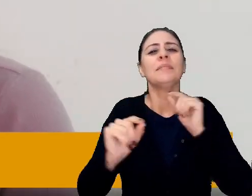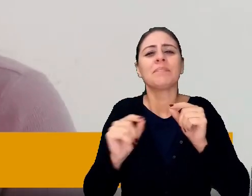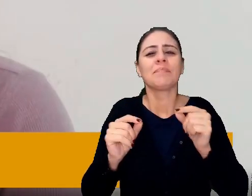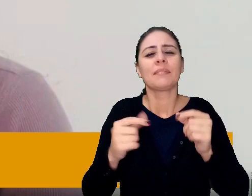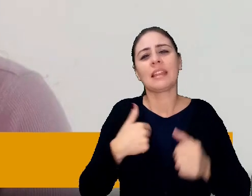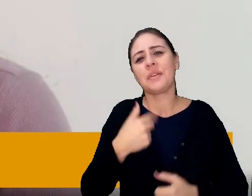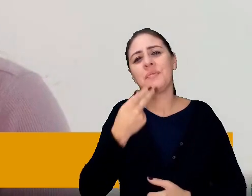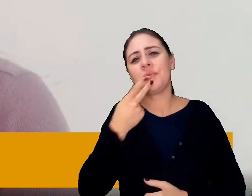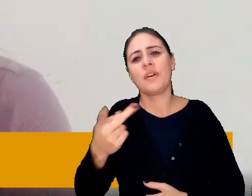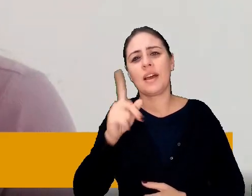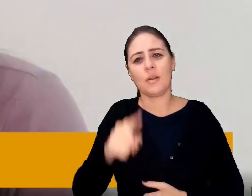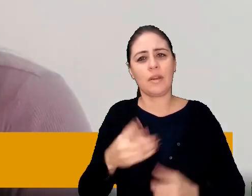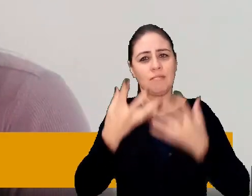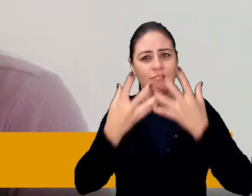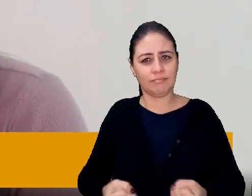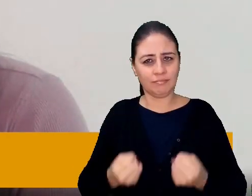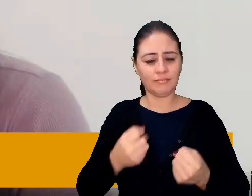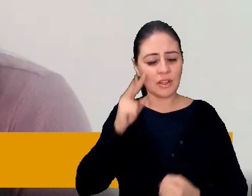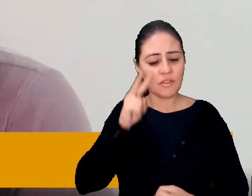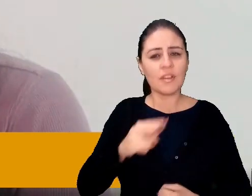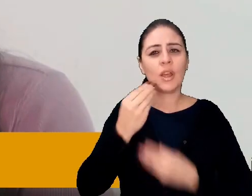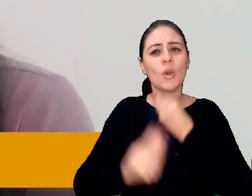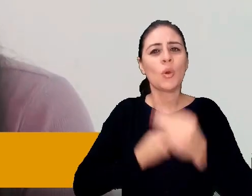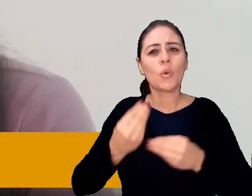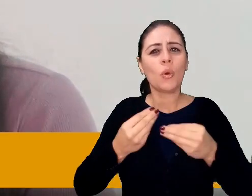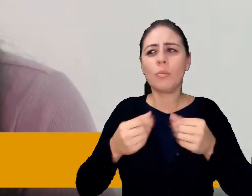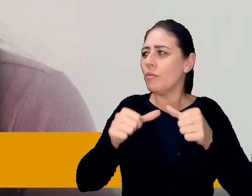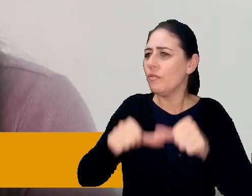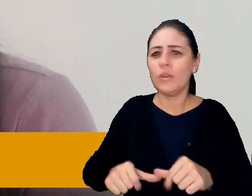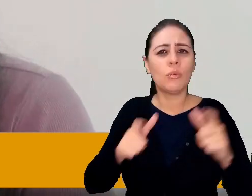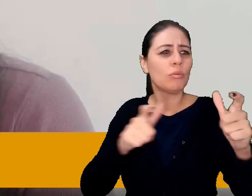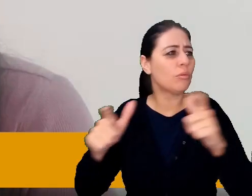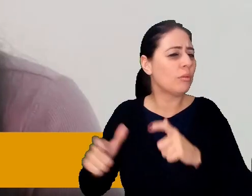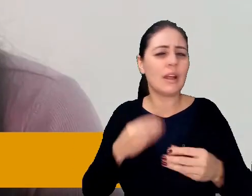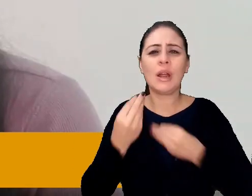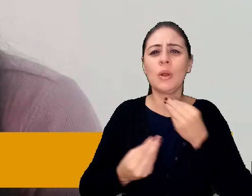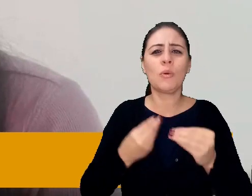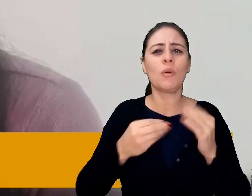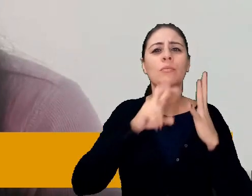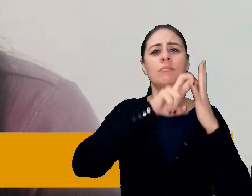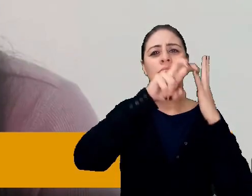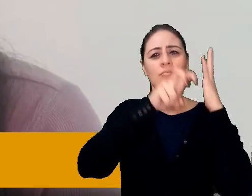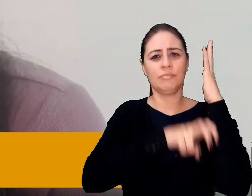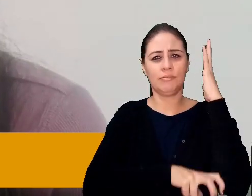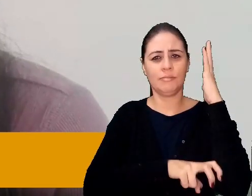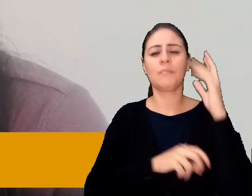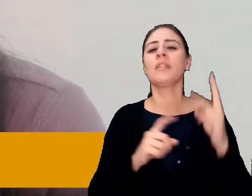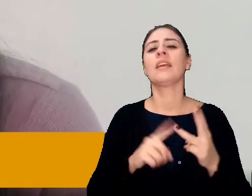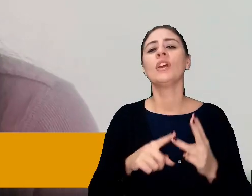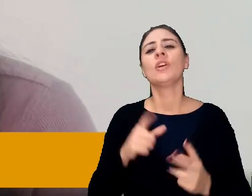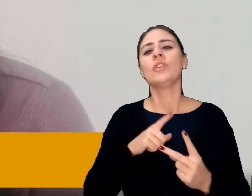eu digo assim, acho que reconhecerem como ficou, né? Aquele espaço. E tinham os cairus que moravam dentro